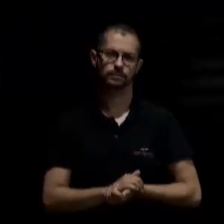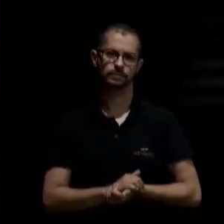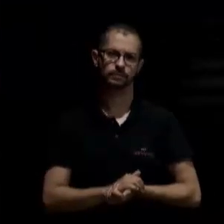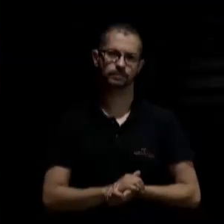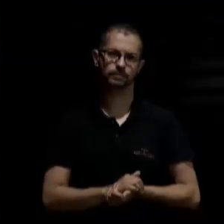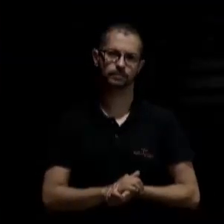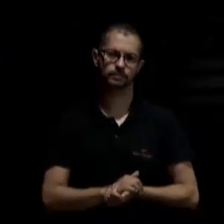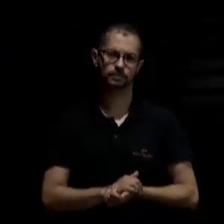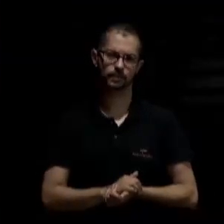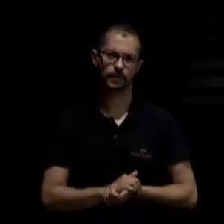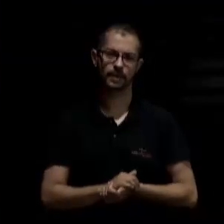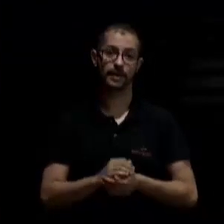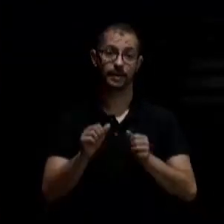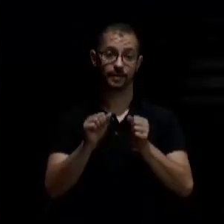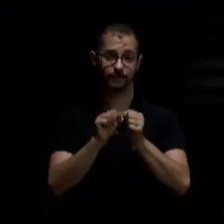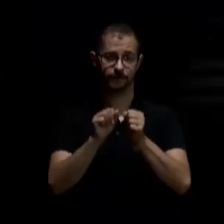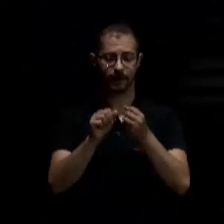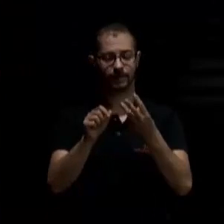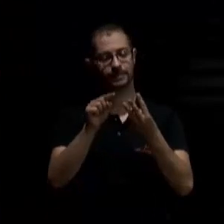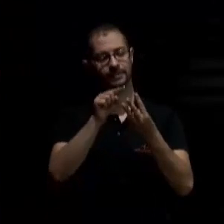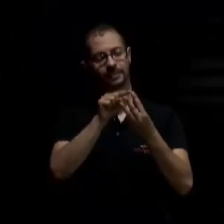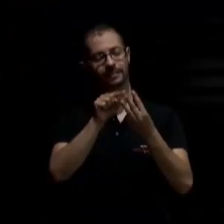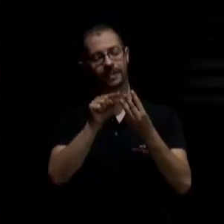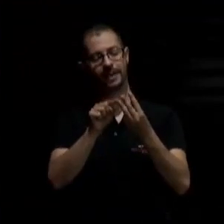E faz 3 orações